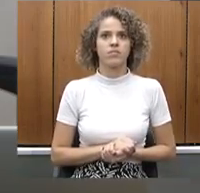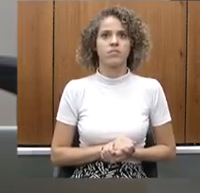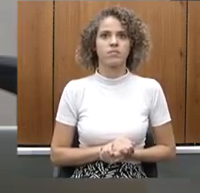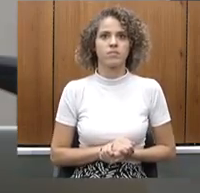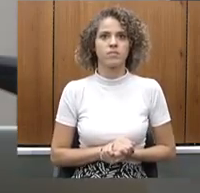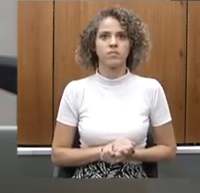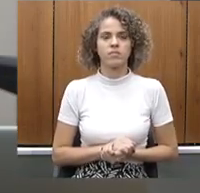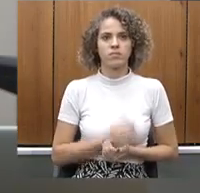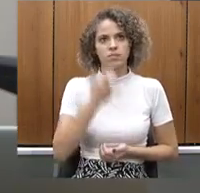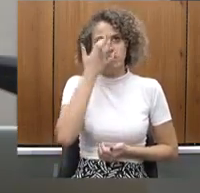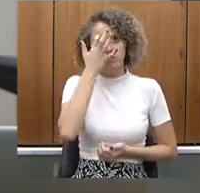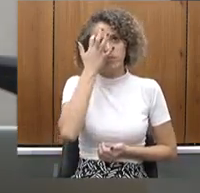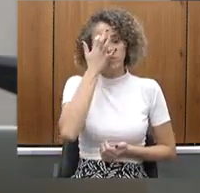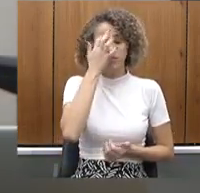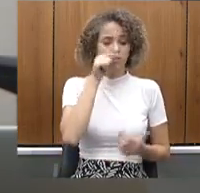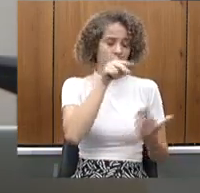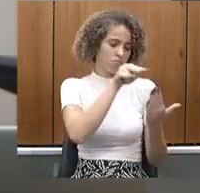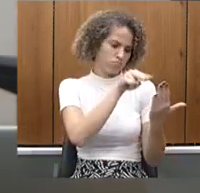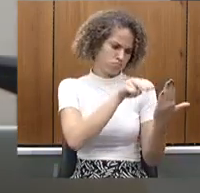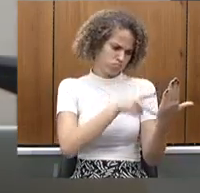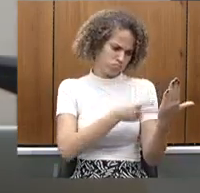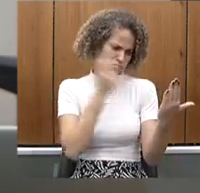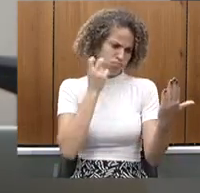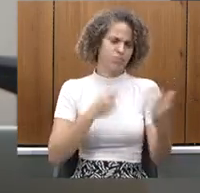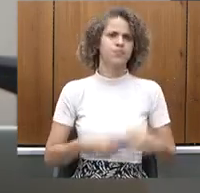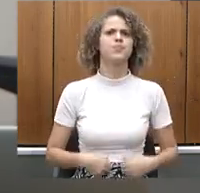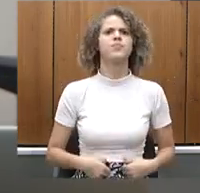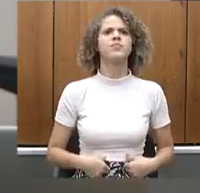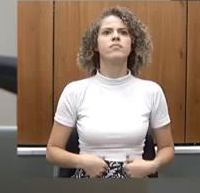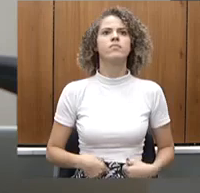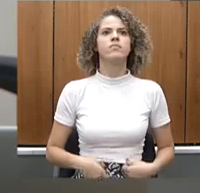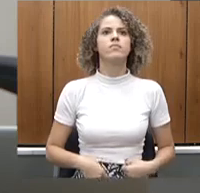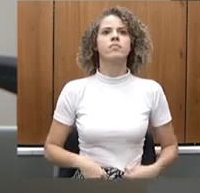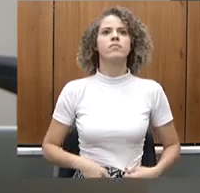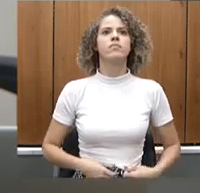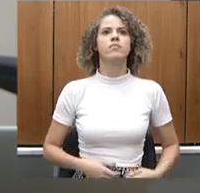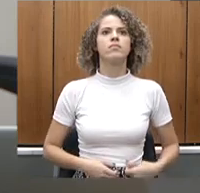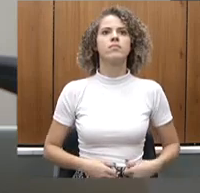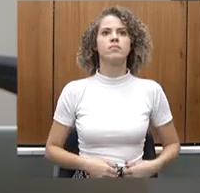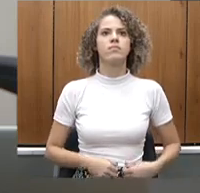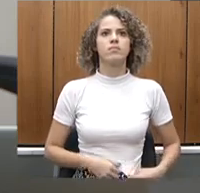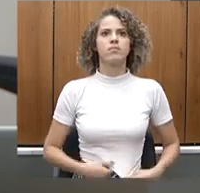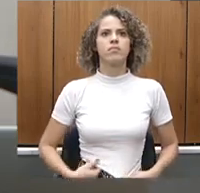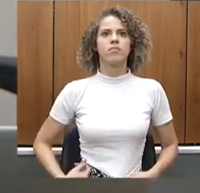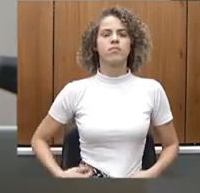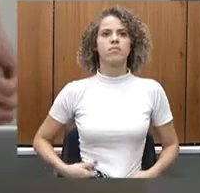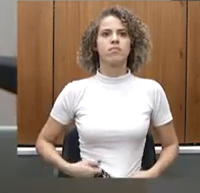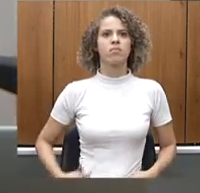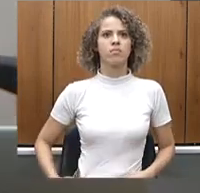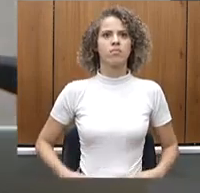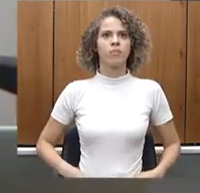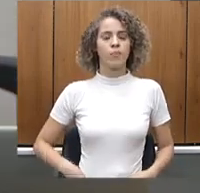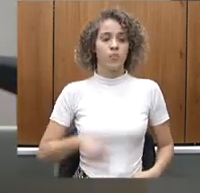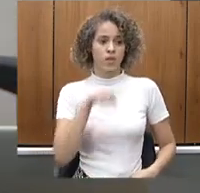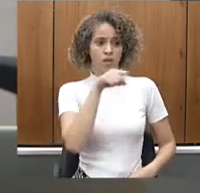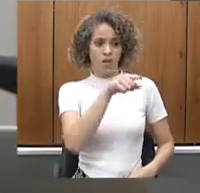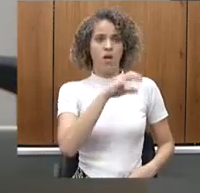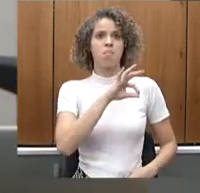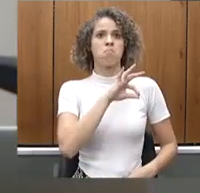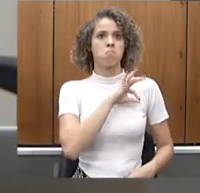aqui na mensagem deixada institucional polícia humanizada valorização do público